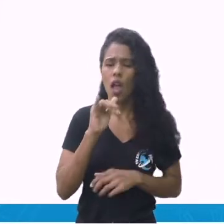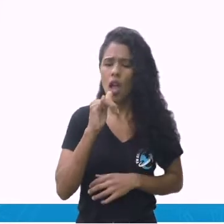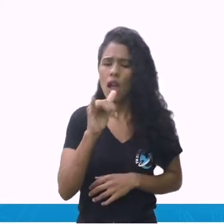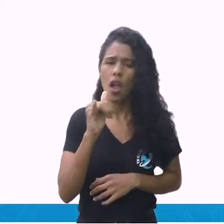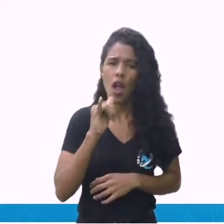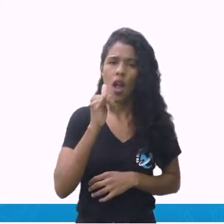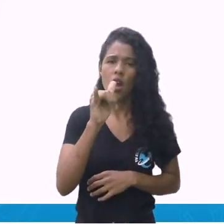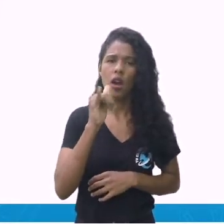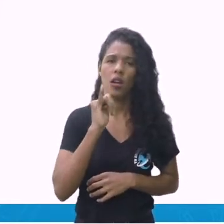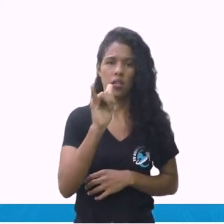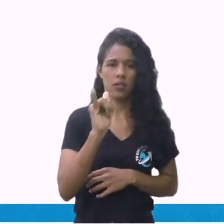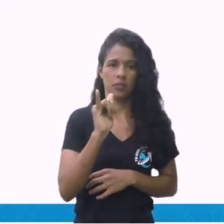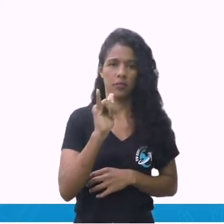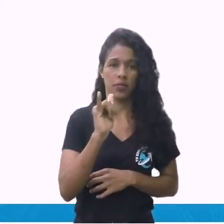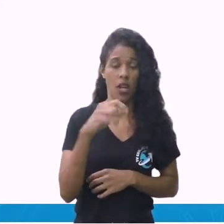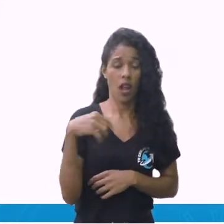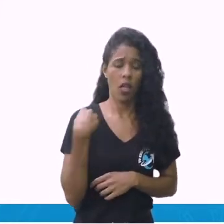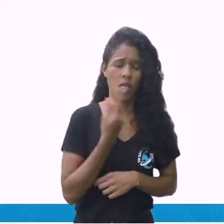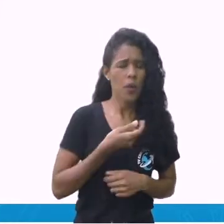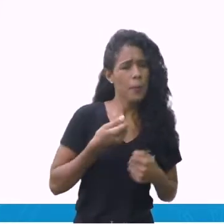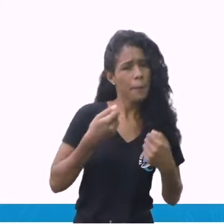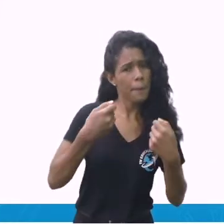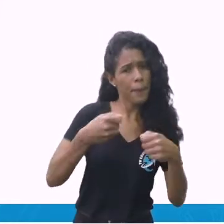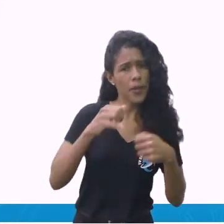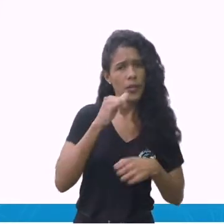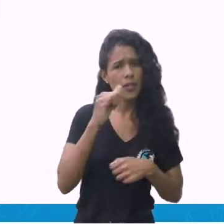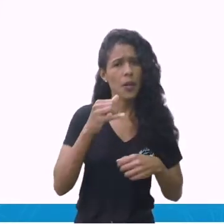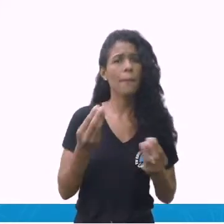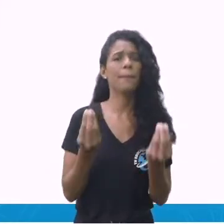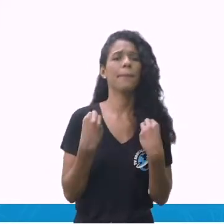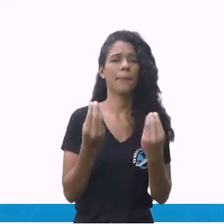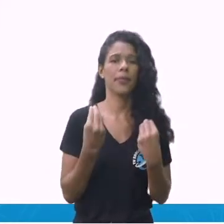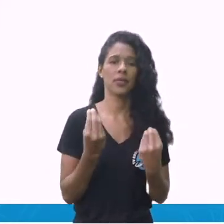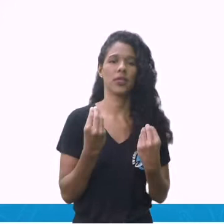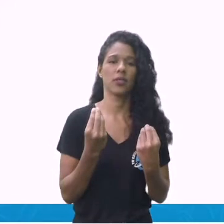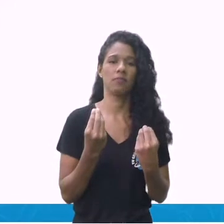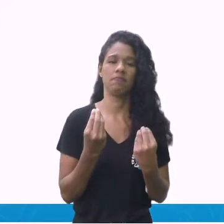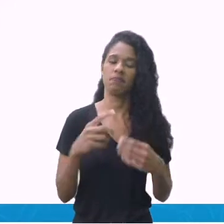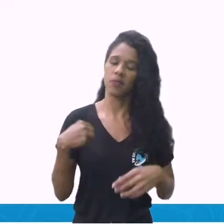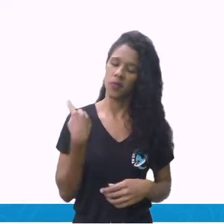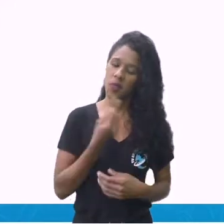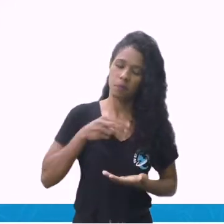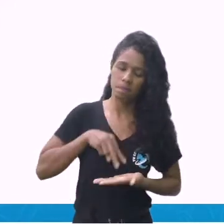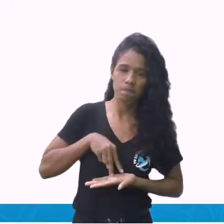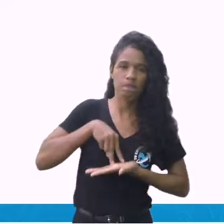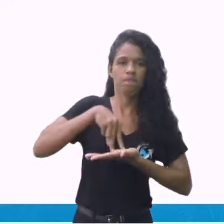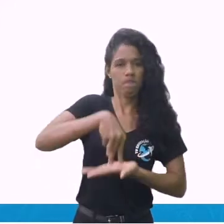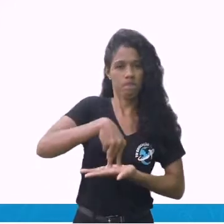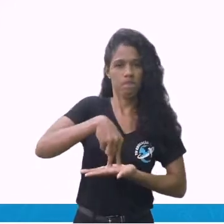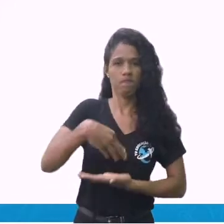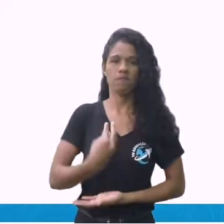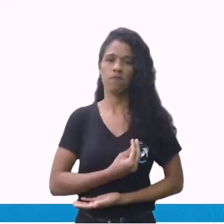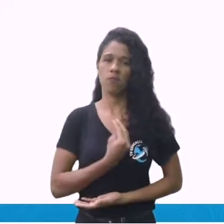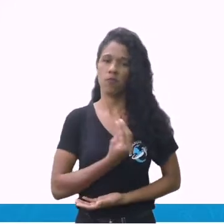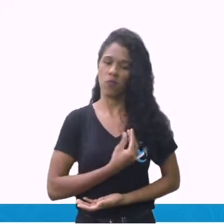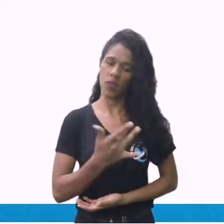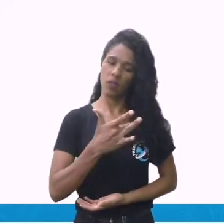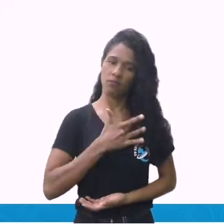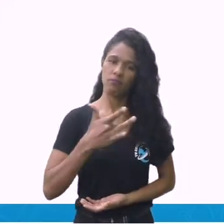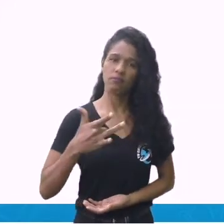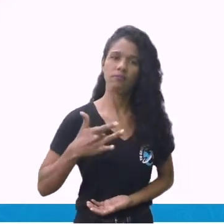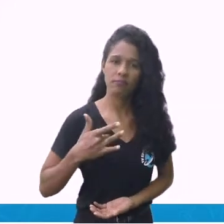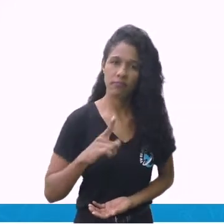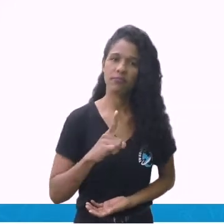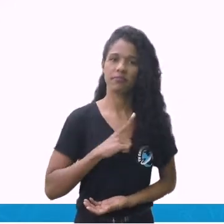energia? Para realizar todas as nossas atividades, para manter o nosso corpo vivo. E